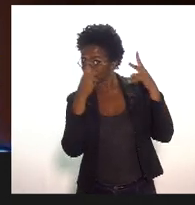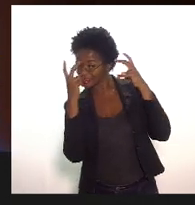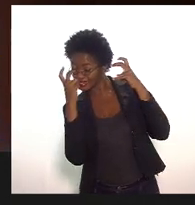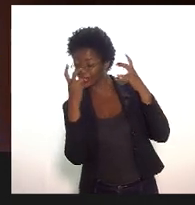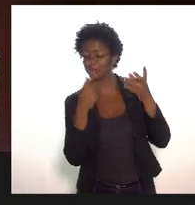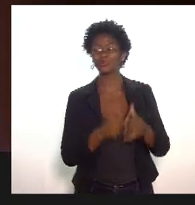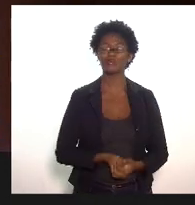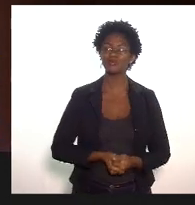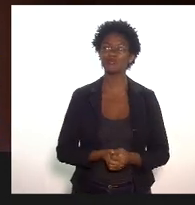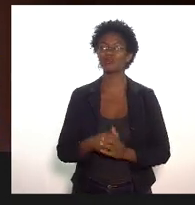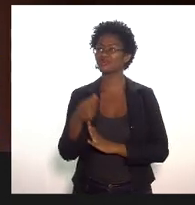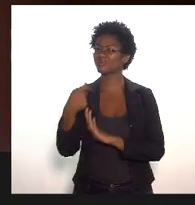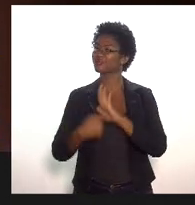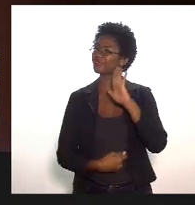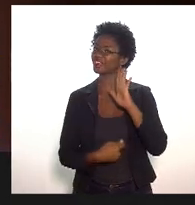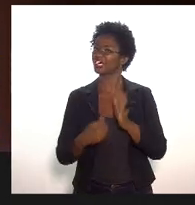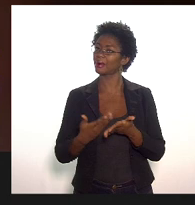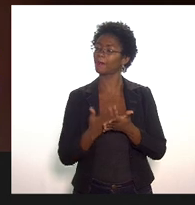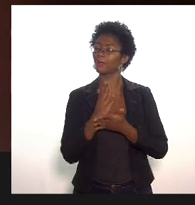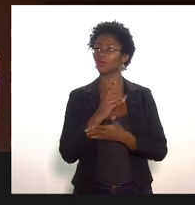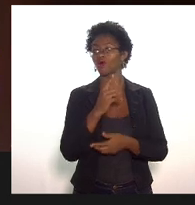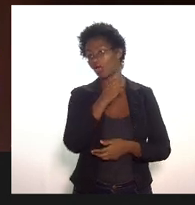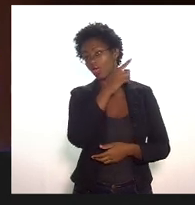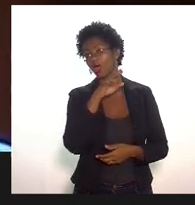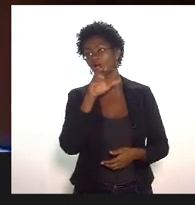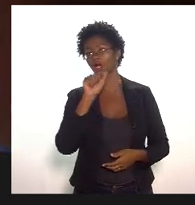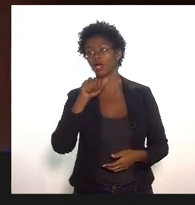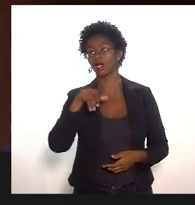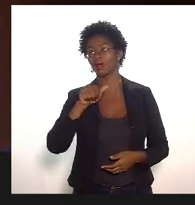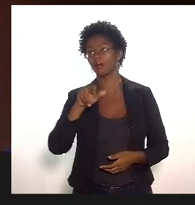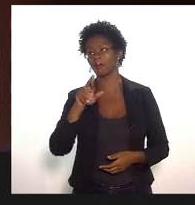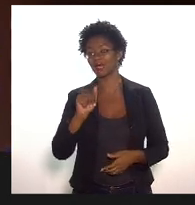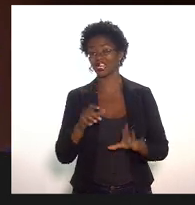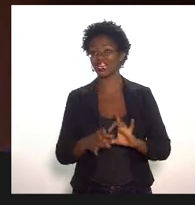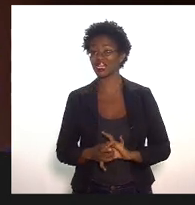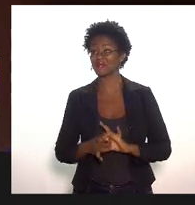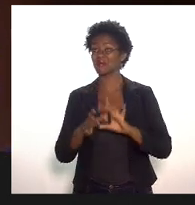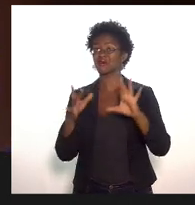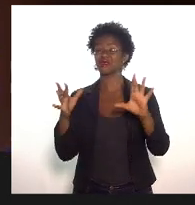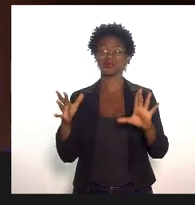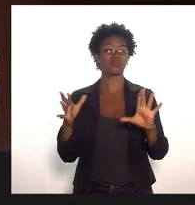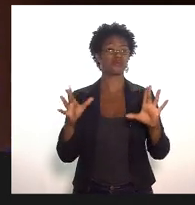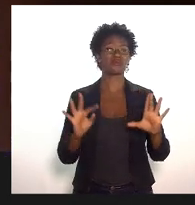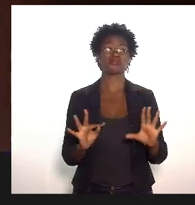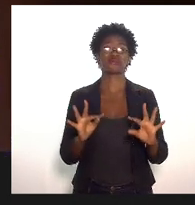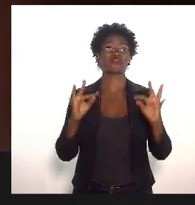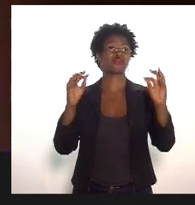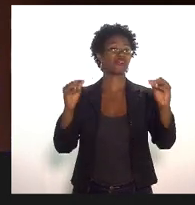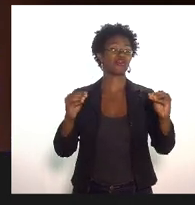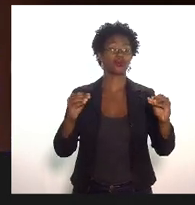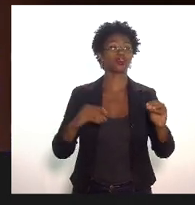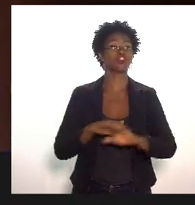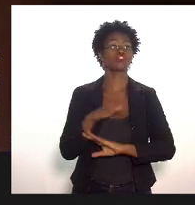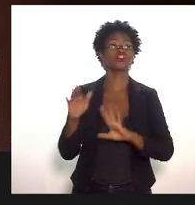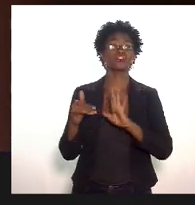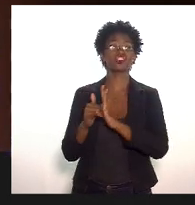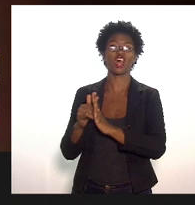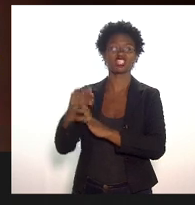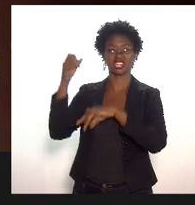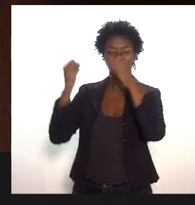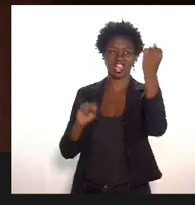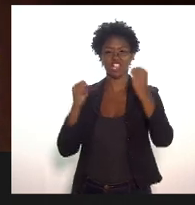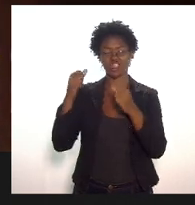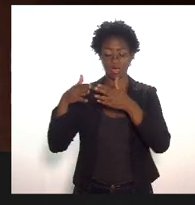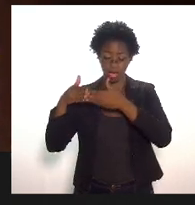no texto que foi aprovado na Câmara, teria havido uma espécie de liberação plena para que as companhias de navegação